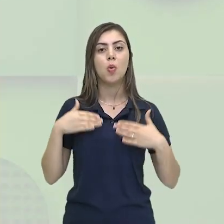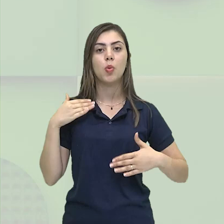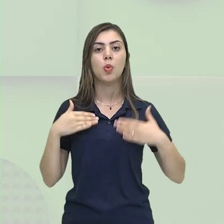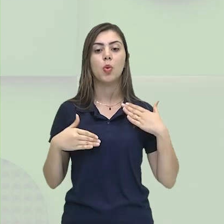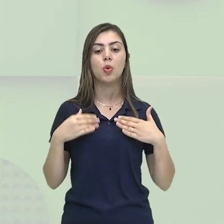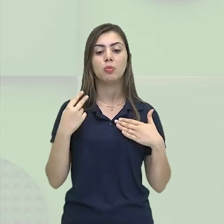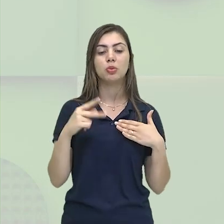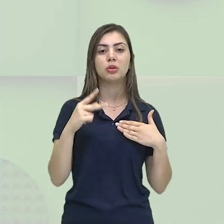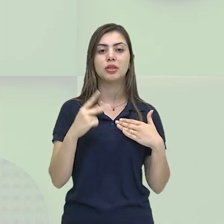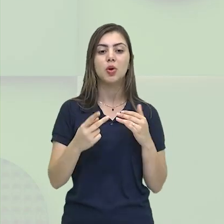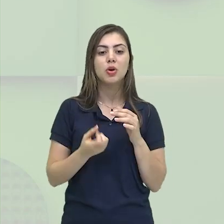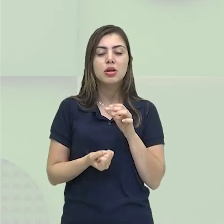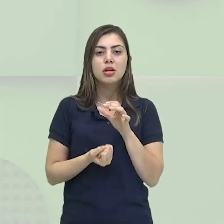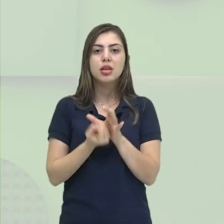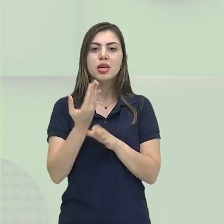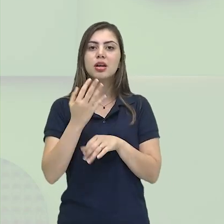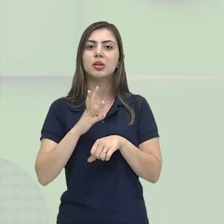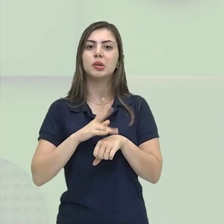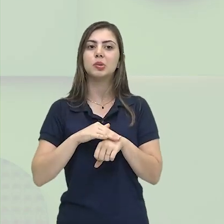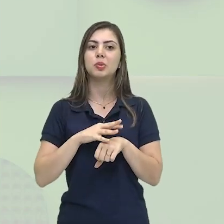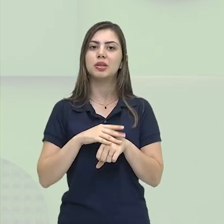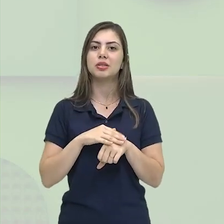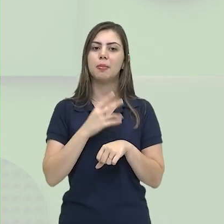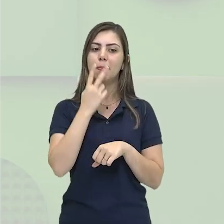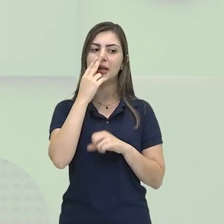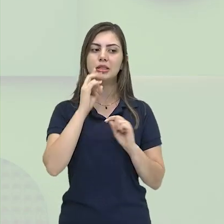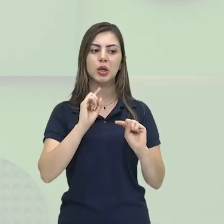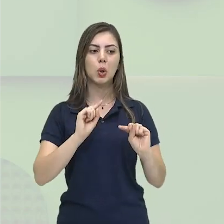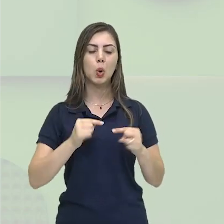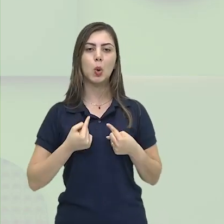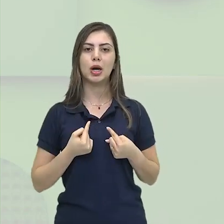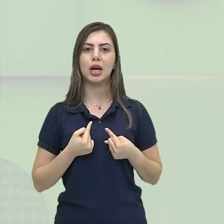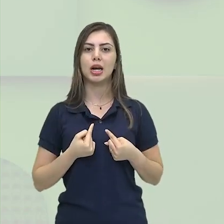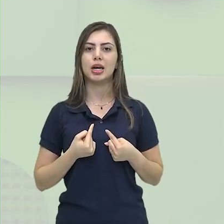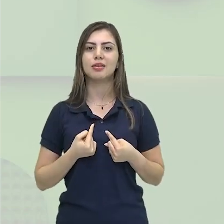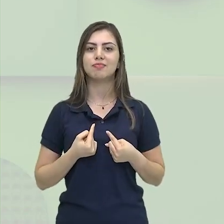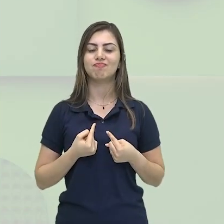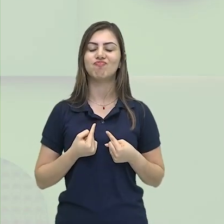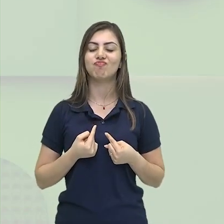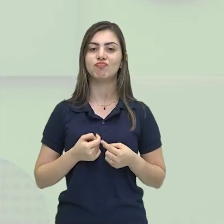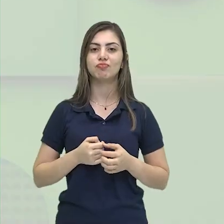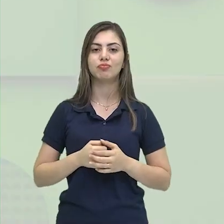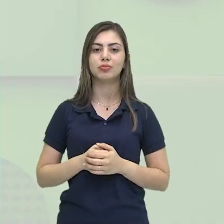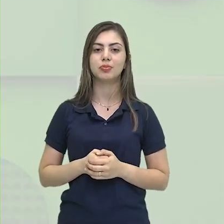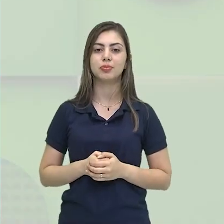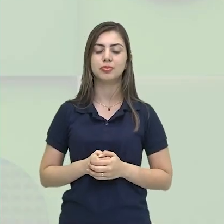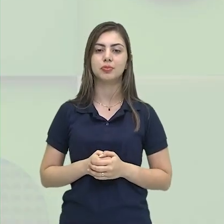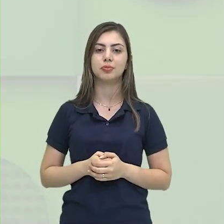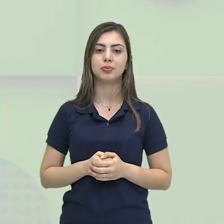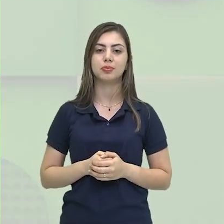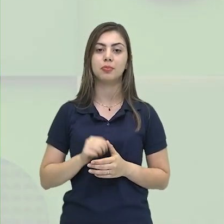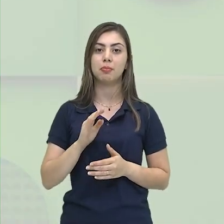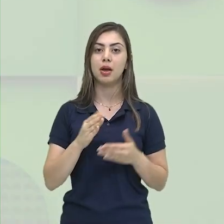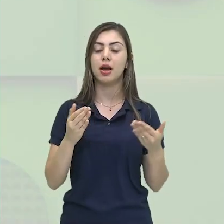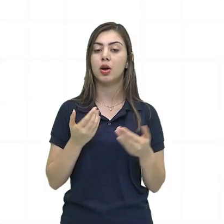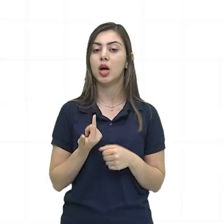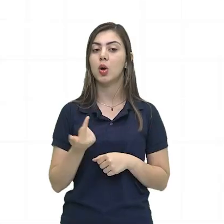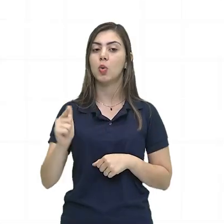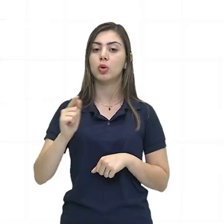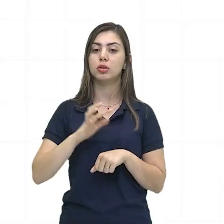corpo agindo contra ele mesmo, tá? E agora nós passamos para a